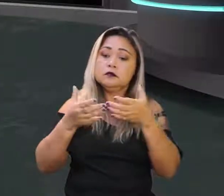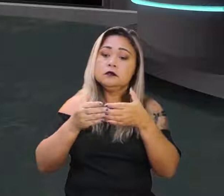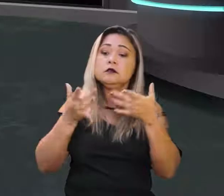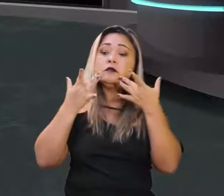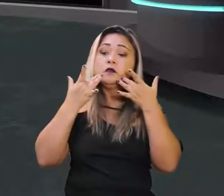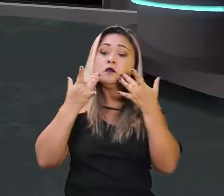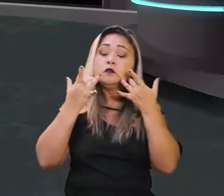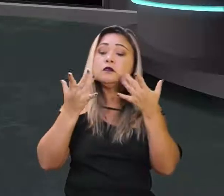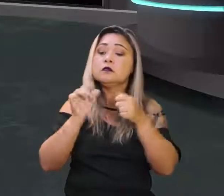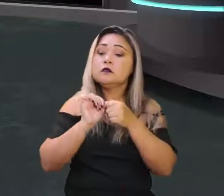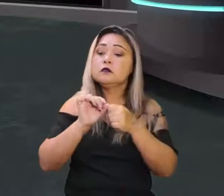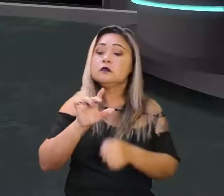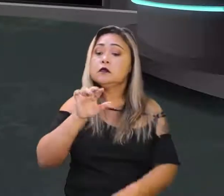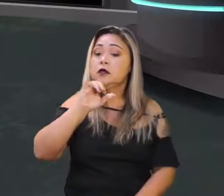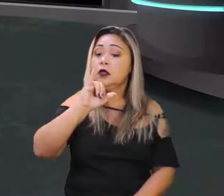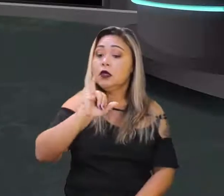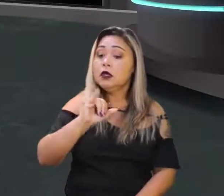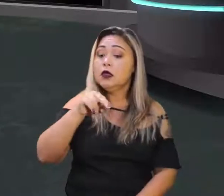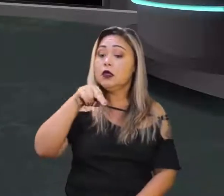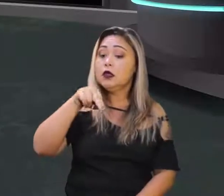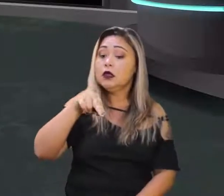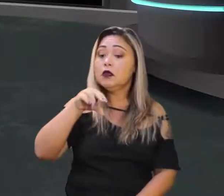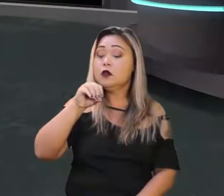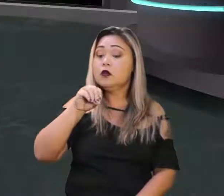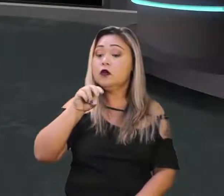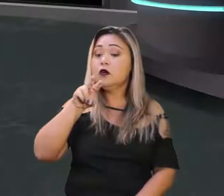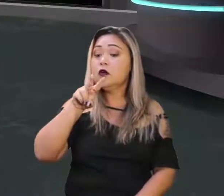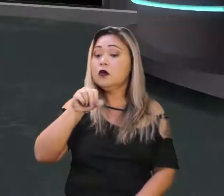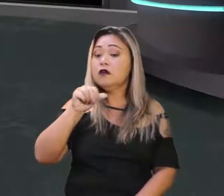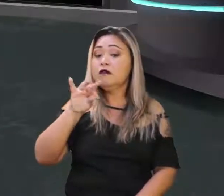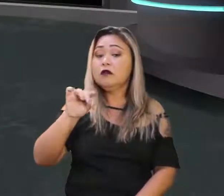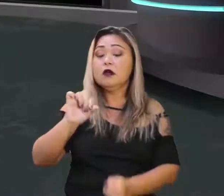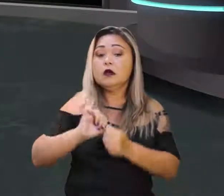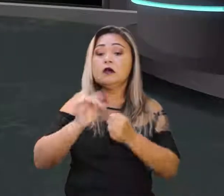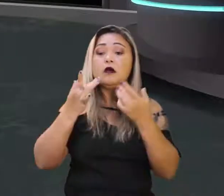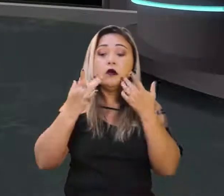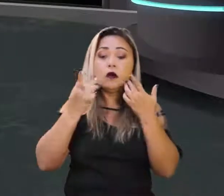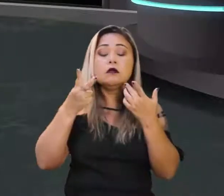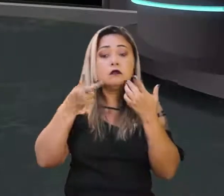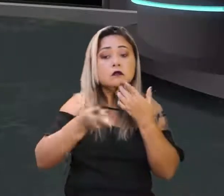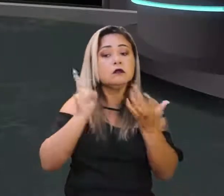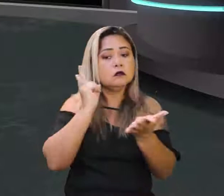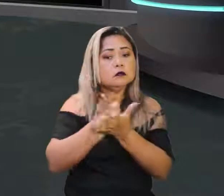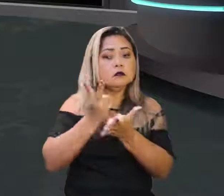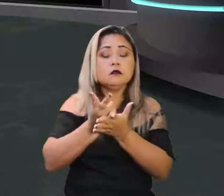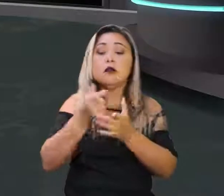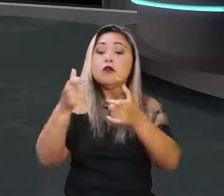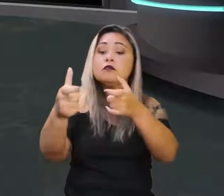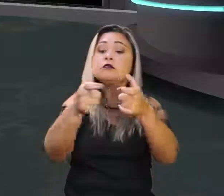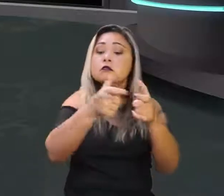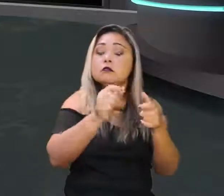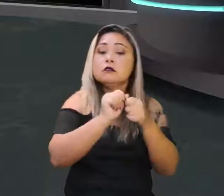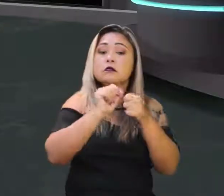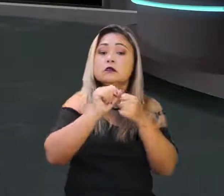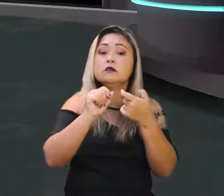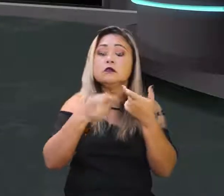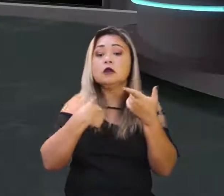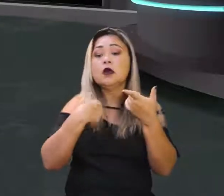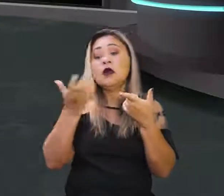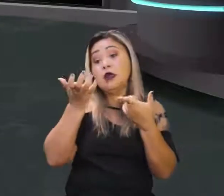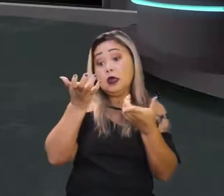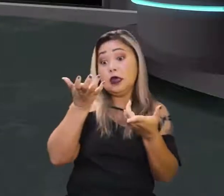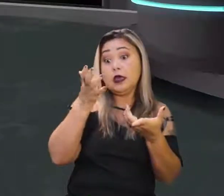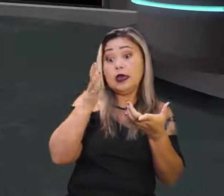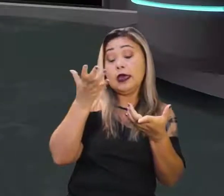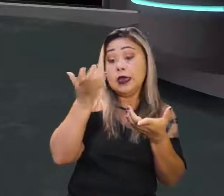teatral Inovarte, e tinha a peça que nós trabalhávamos sempre ela em vários lugares diferentes, era a peça Quem Casa Quer